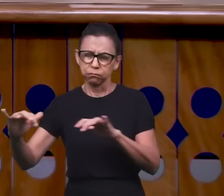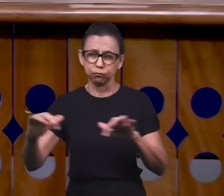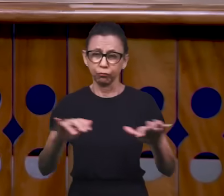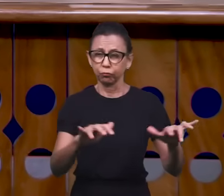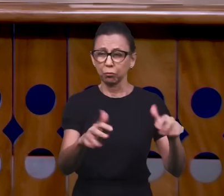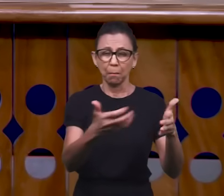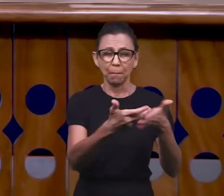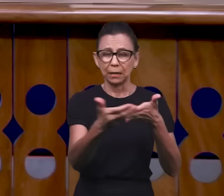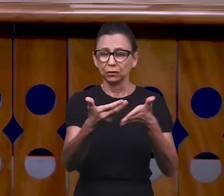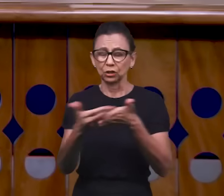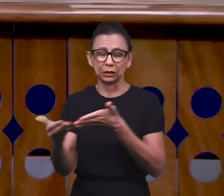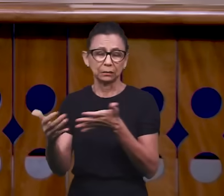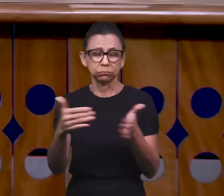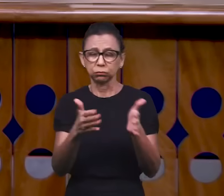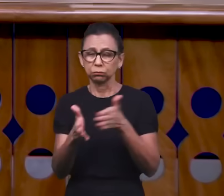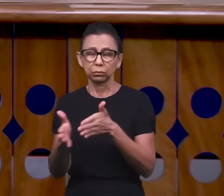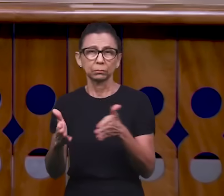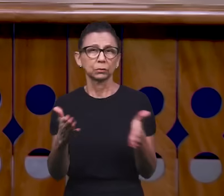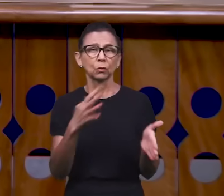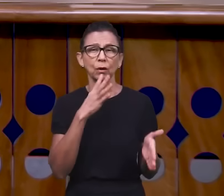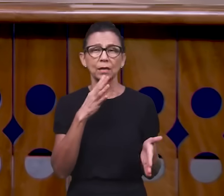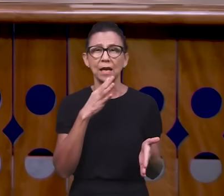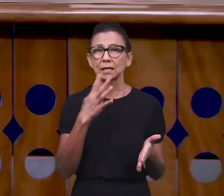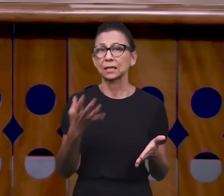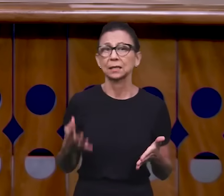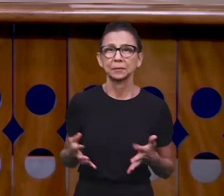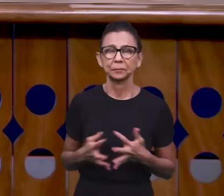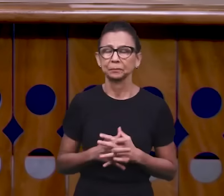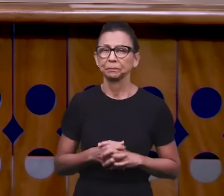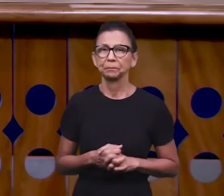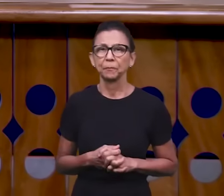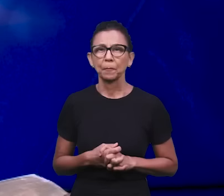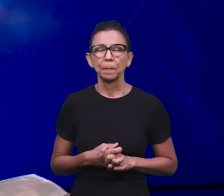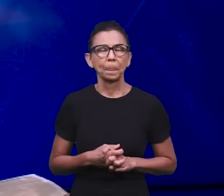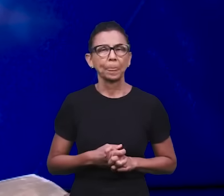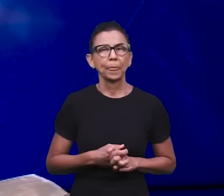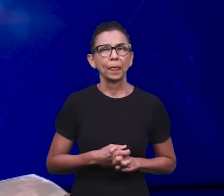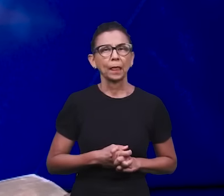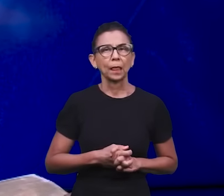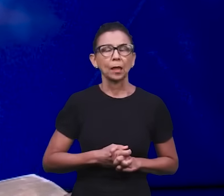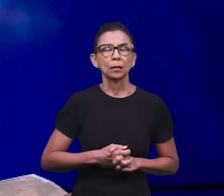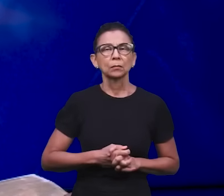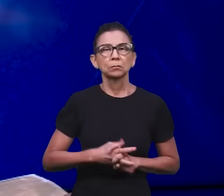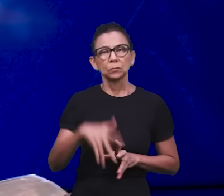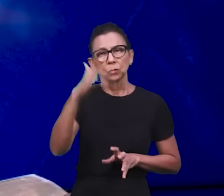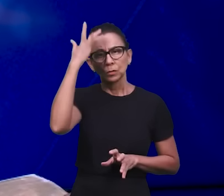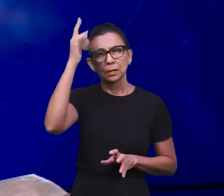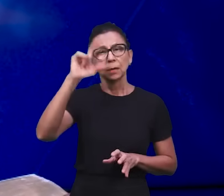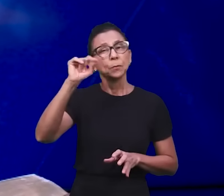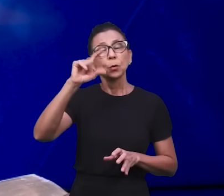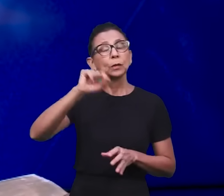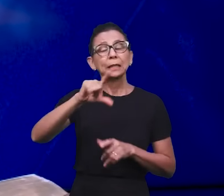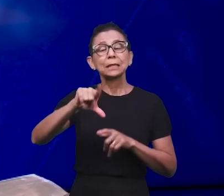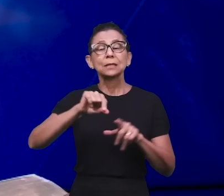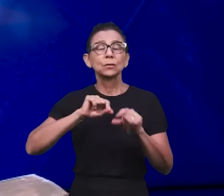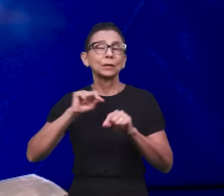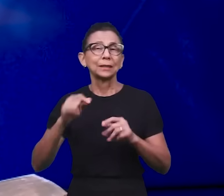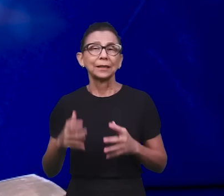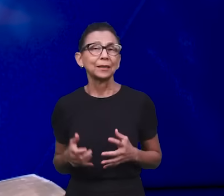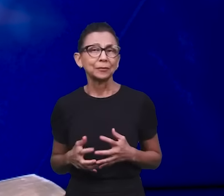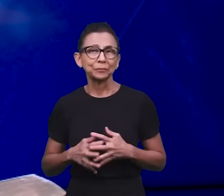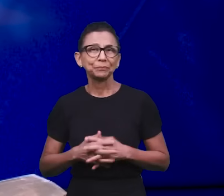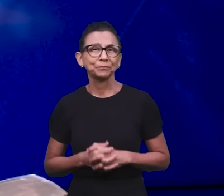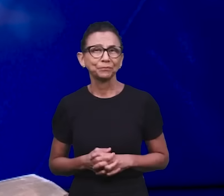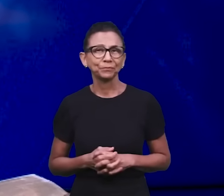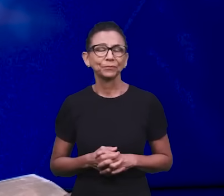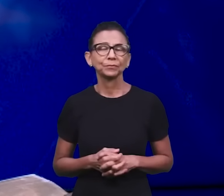em Joel capítulo 3, verso 14. Podemos conferir inclusive o texto aqui,